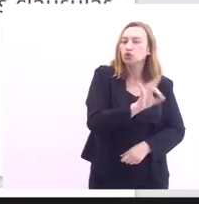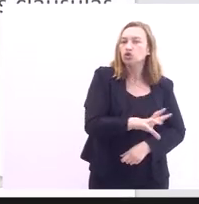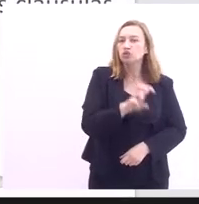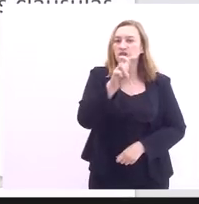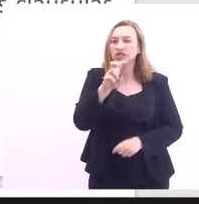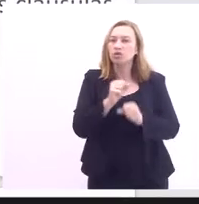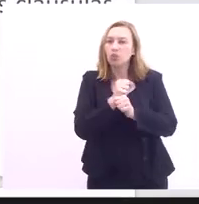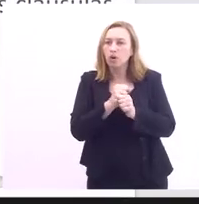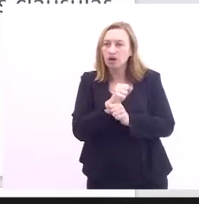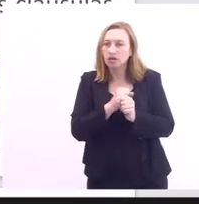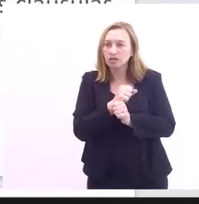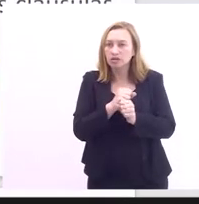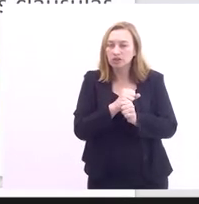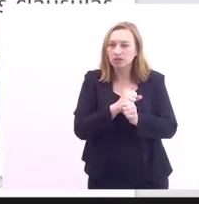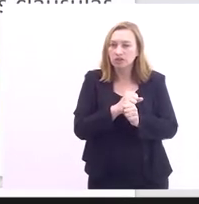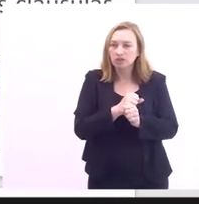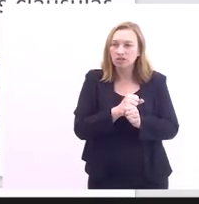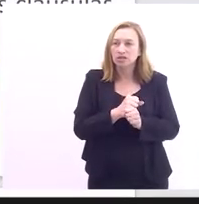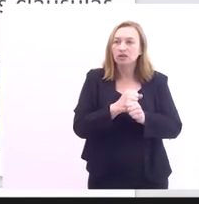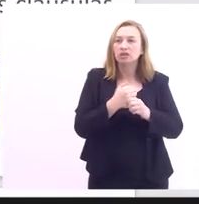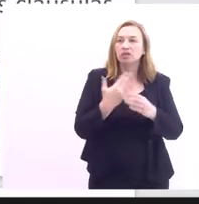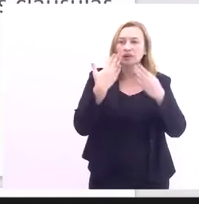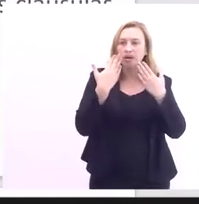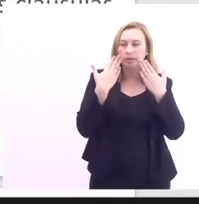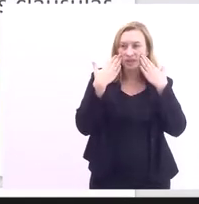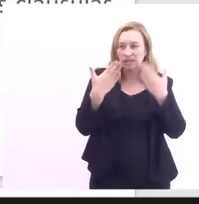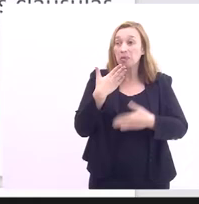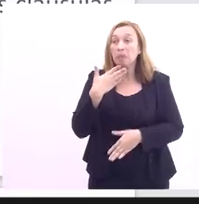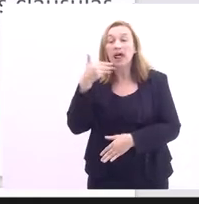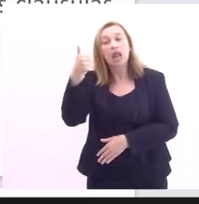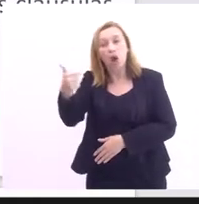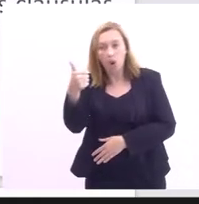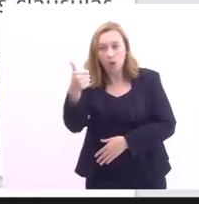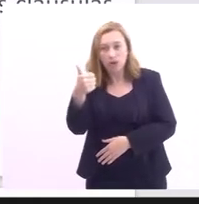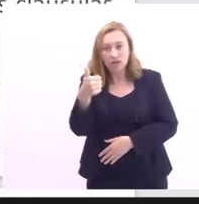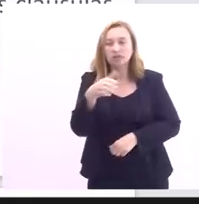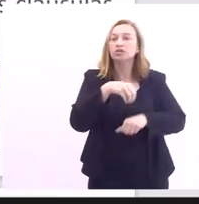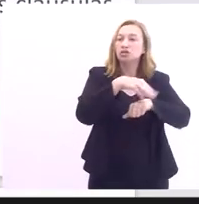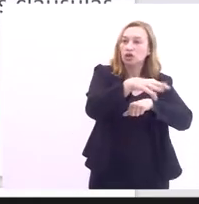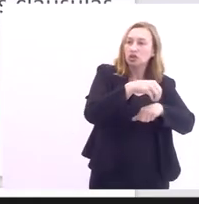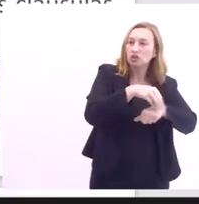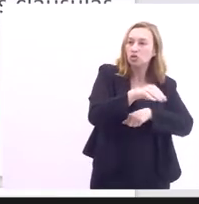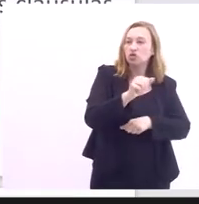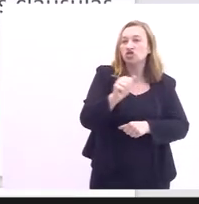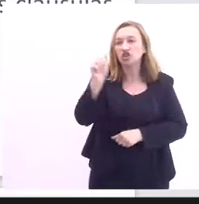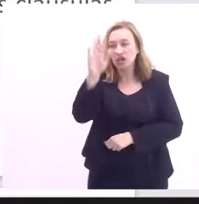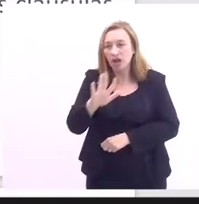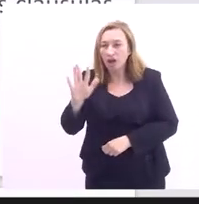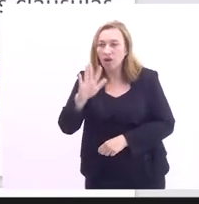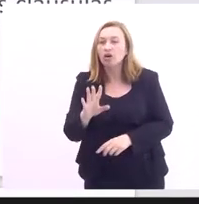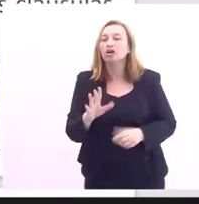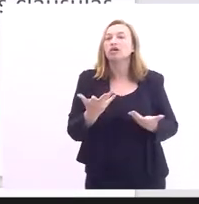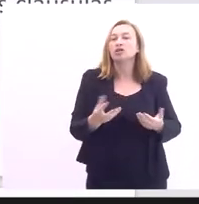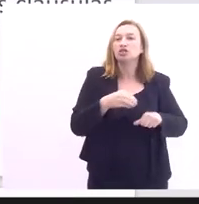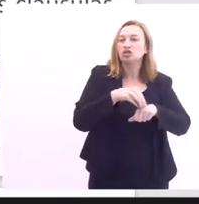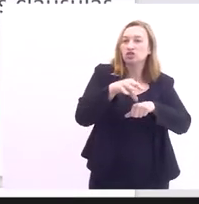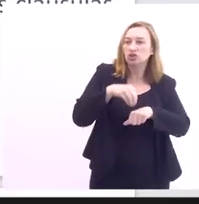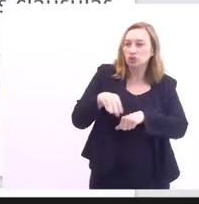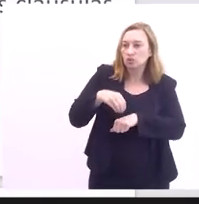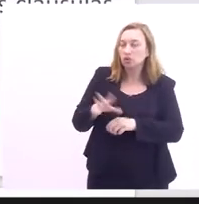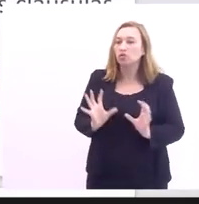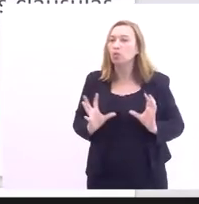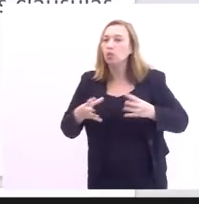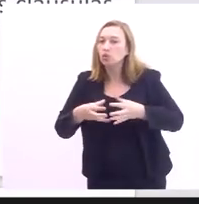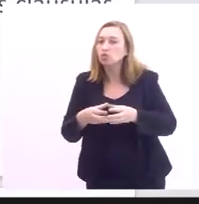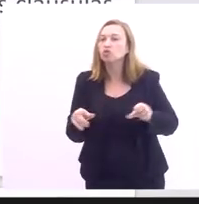5 anos, a Enel Rio vem apresentando uma melhora, né, lá, tanto no indicador global quanto nos indicadores de